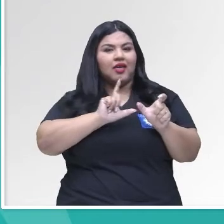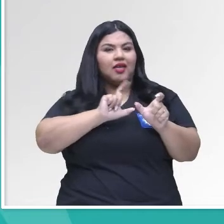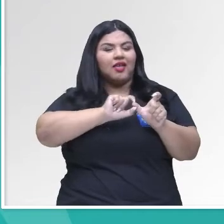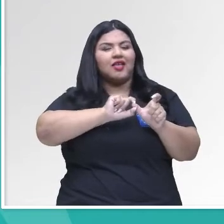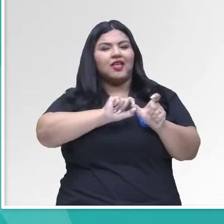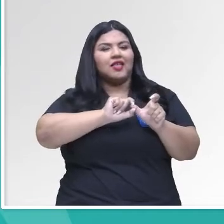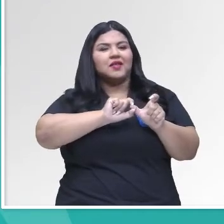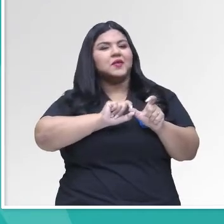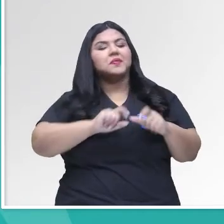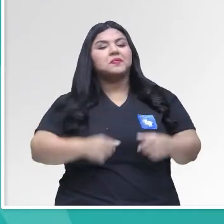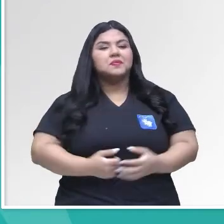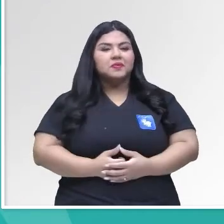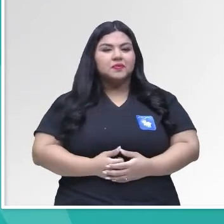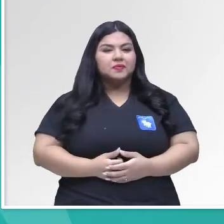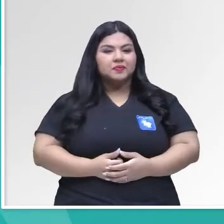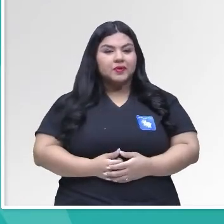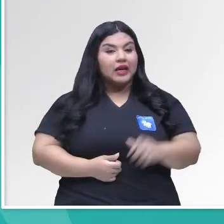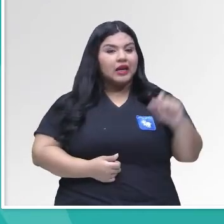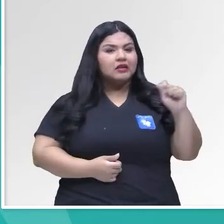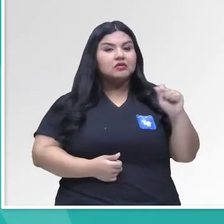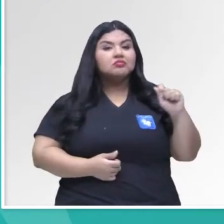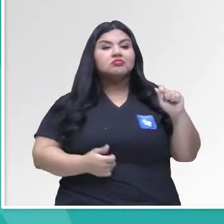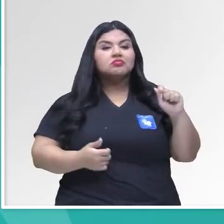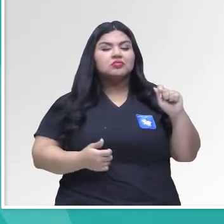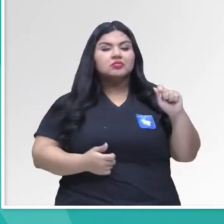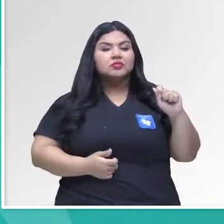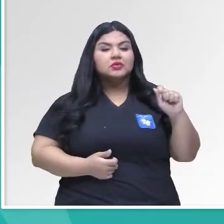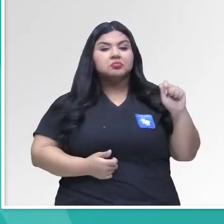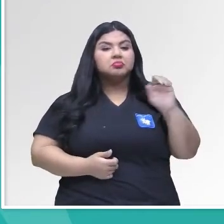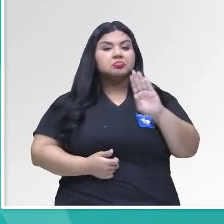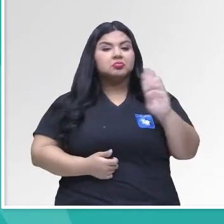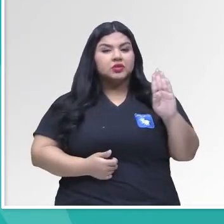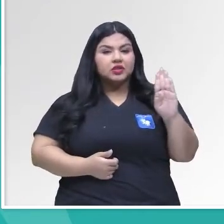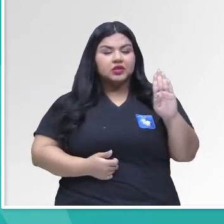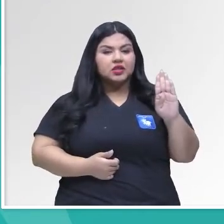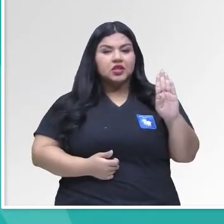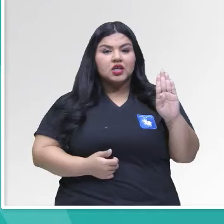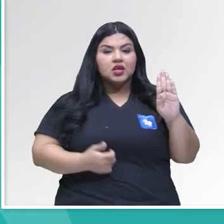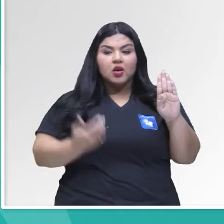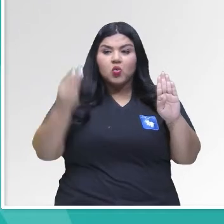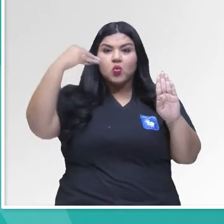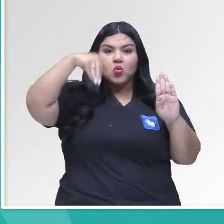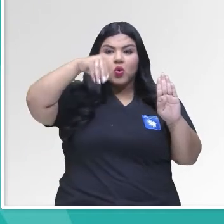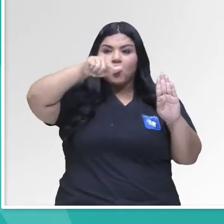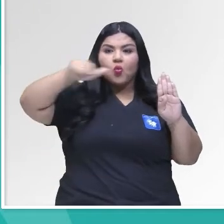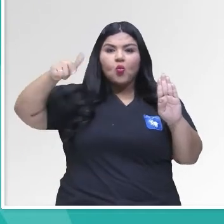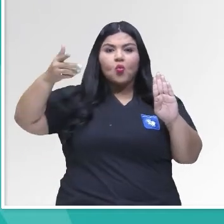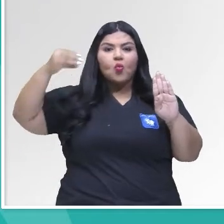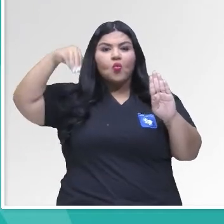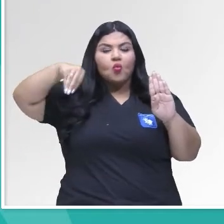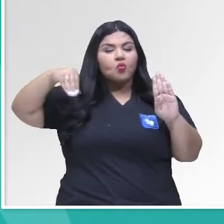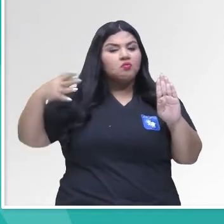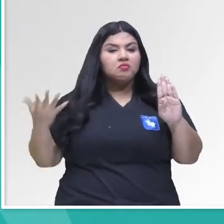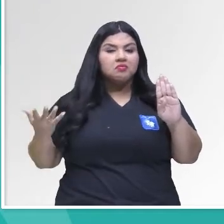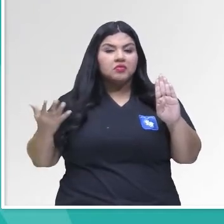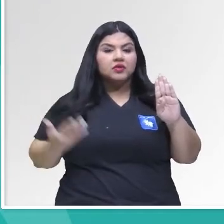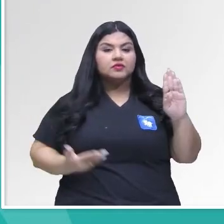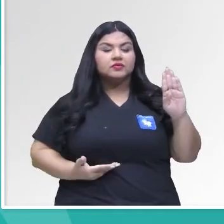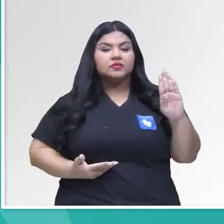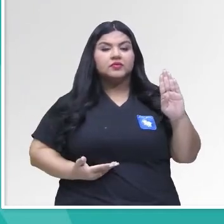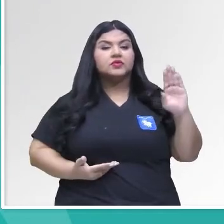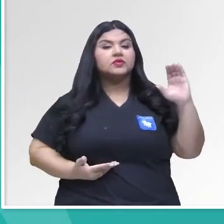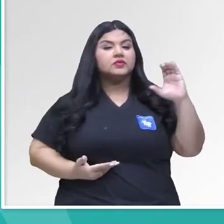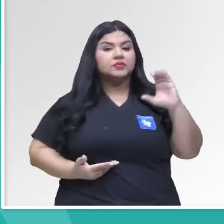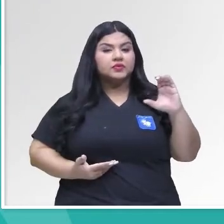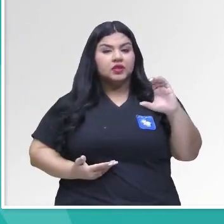diz. Letra A, qual é a conjunção? Letra B, vai onde? Ali no segundo espaço, qual é a conjunção? Terceiro espaço,